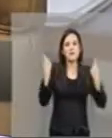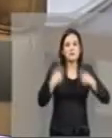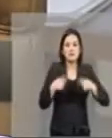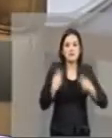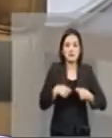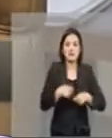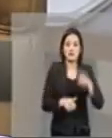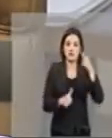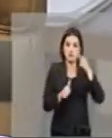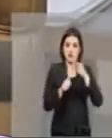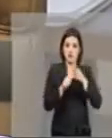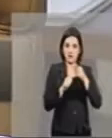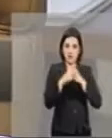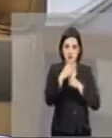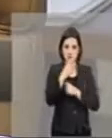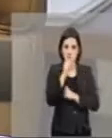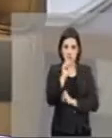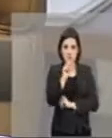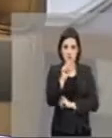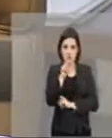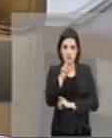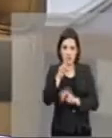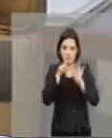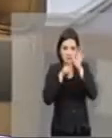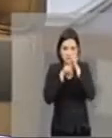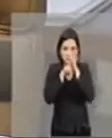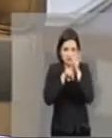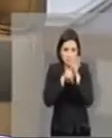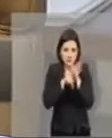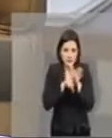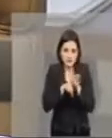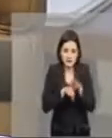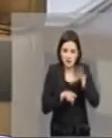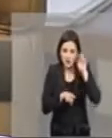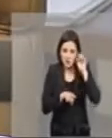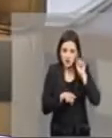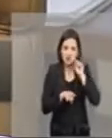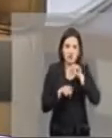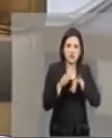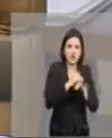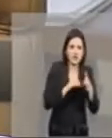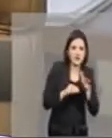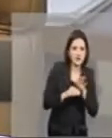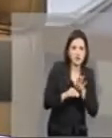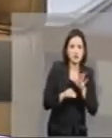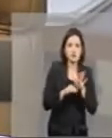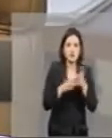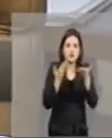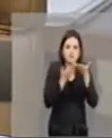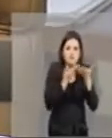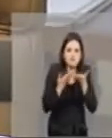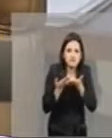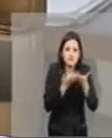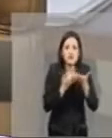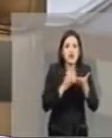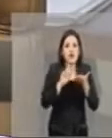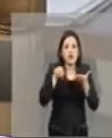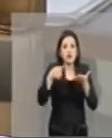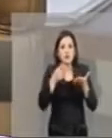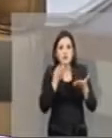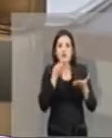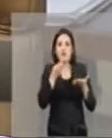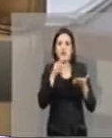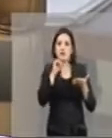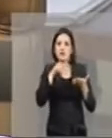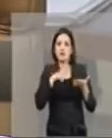à Procuradoria-Geral a possibilidade de verificar, examinar e concluir para que, na sequência, se tenha, então, a aferição